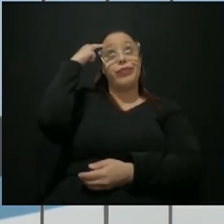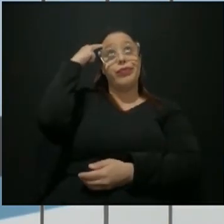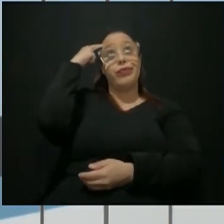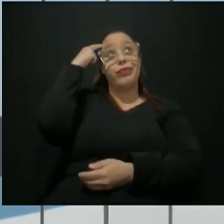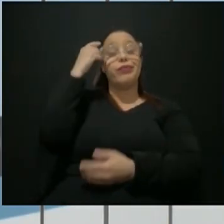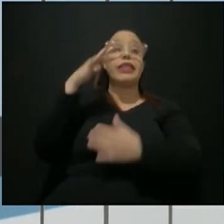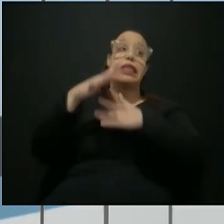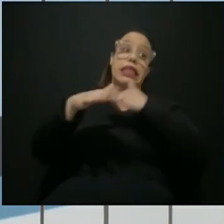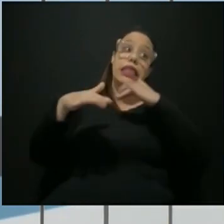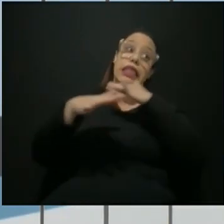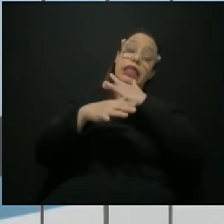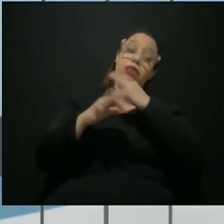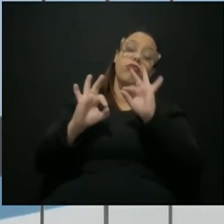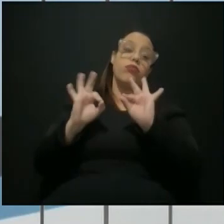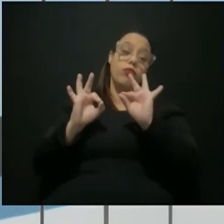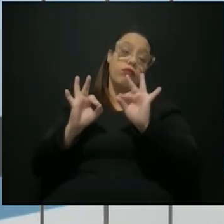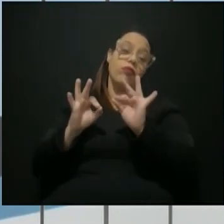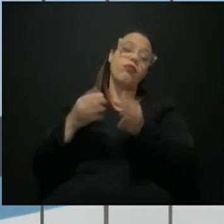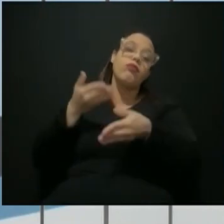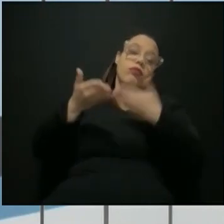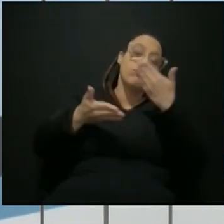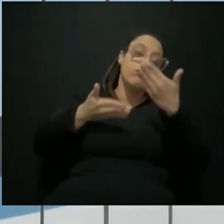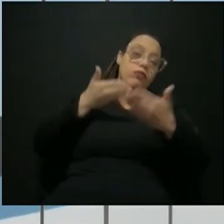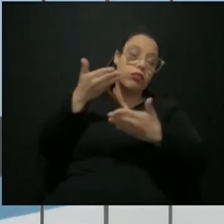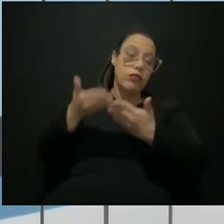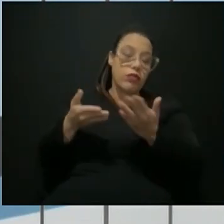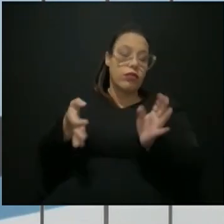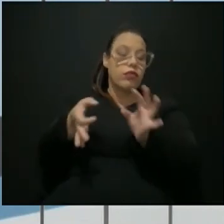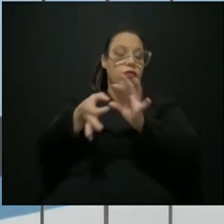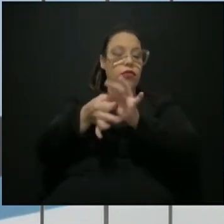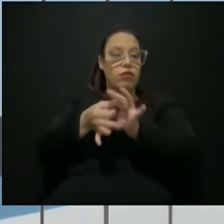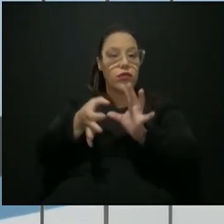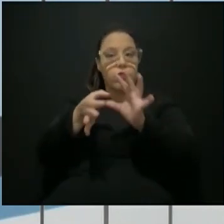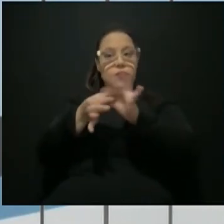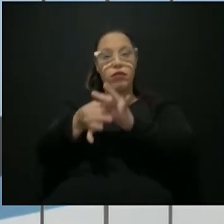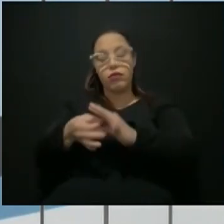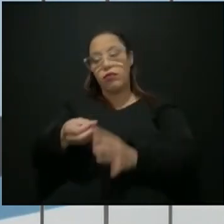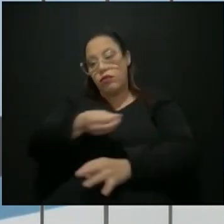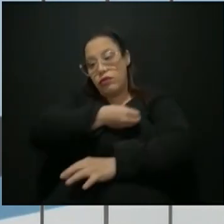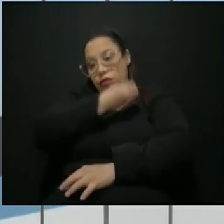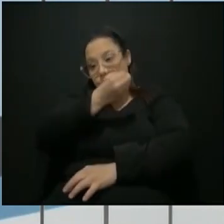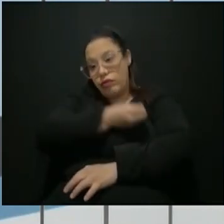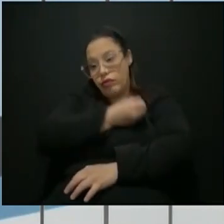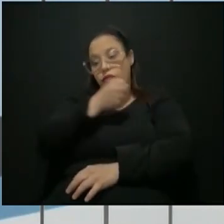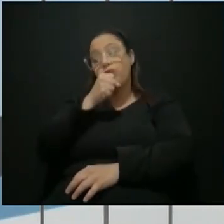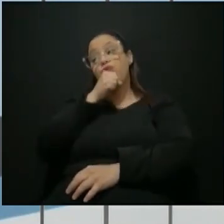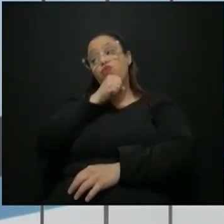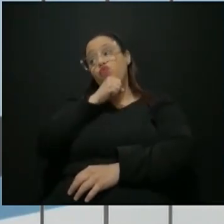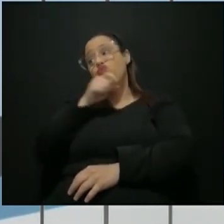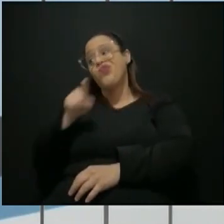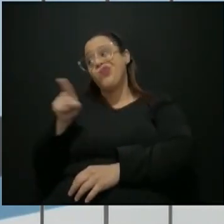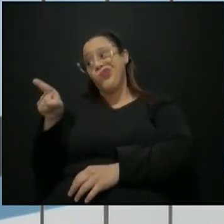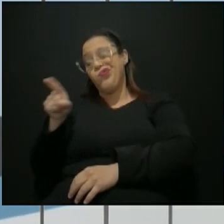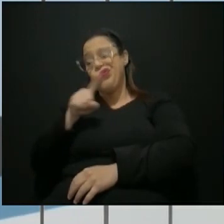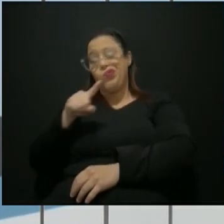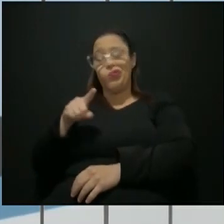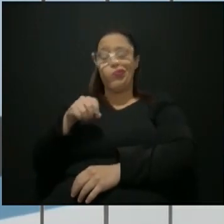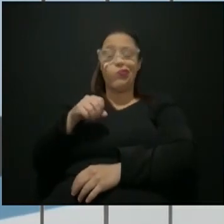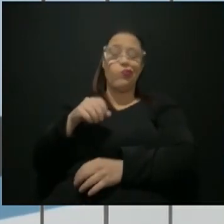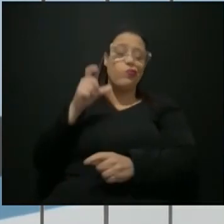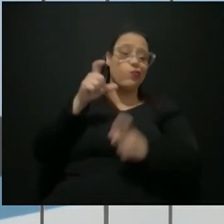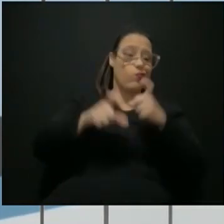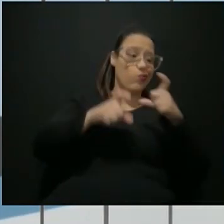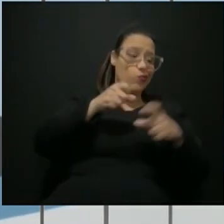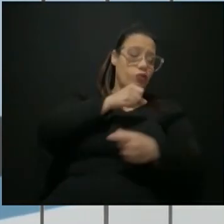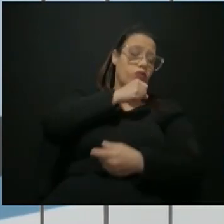que favoreça esses processos de convívio entre as pessoas idosas. Né? A etapa do envelhecimento é uma